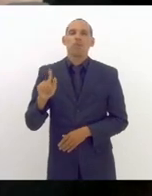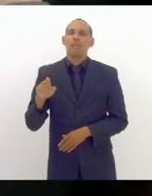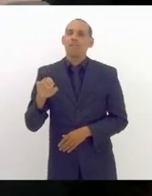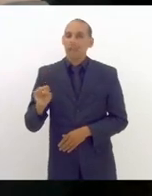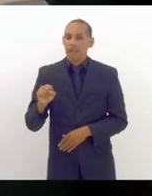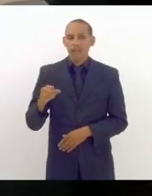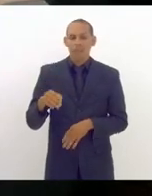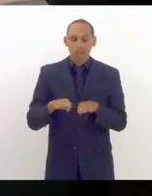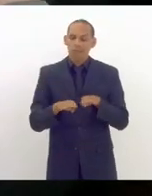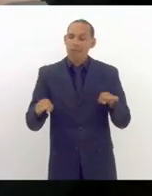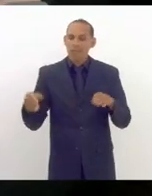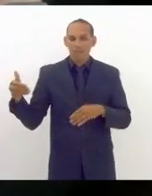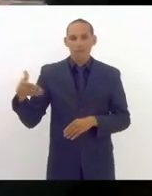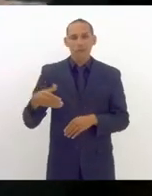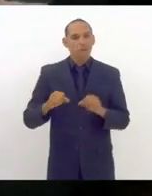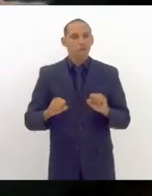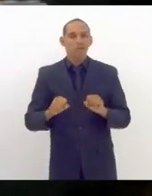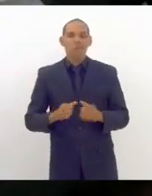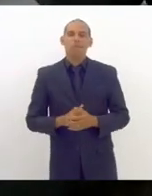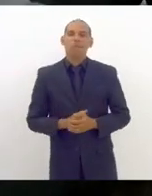pode vir aqui a mesa